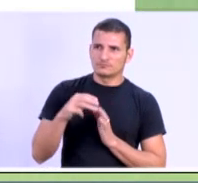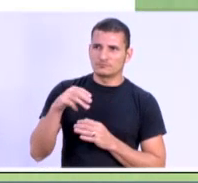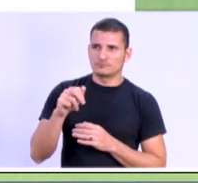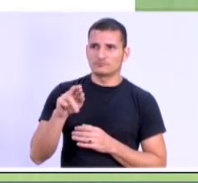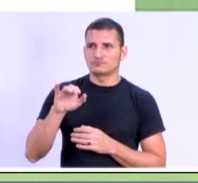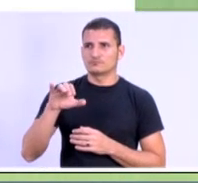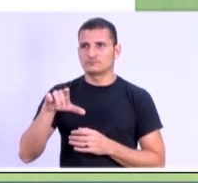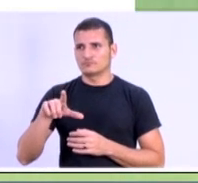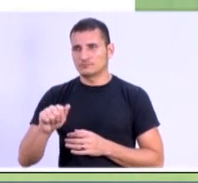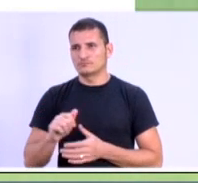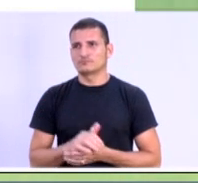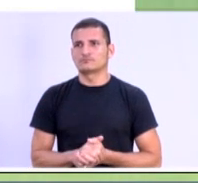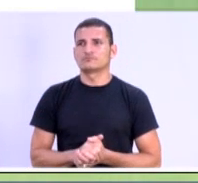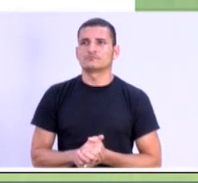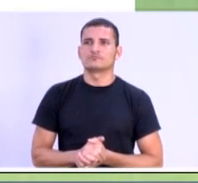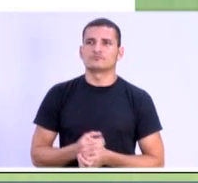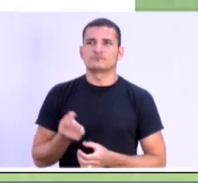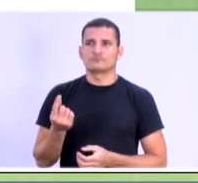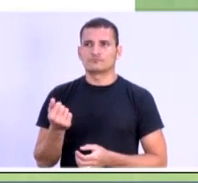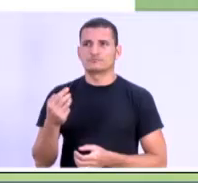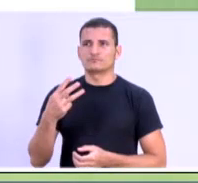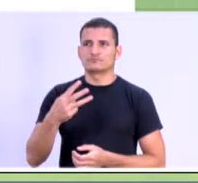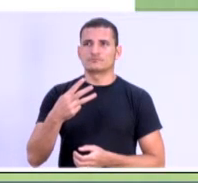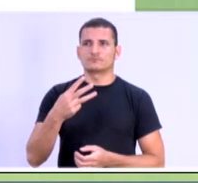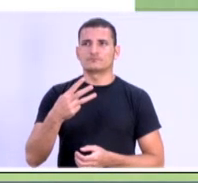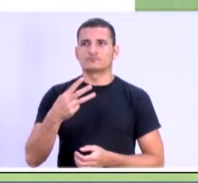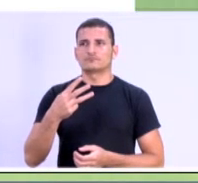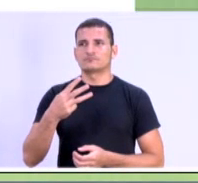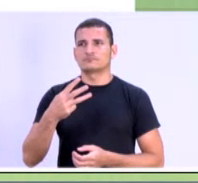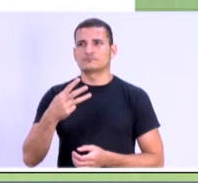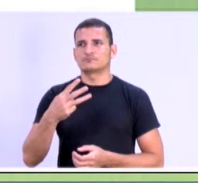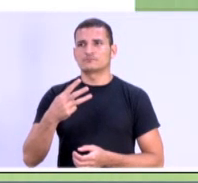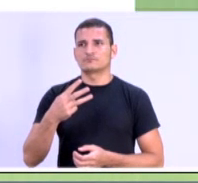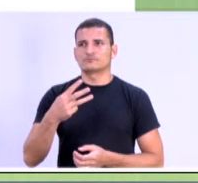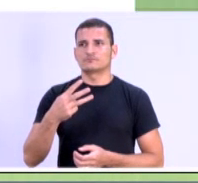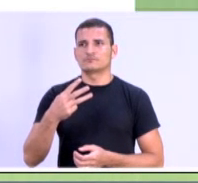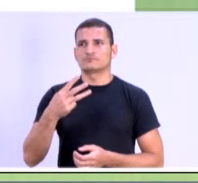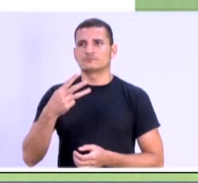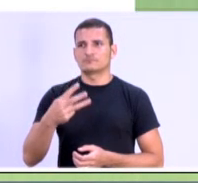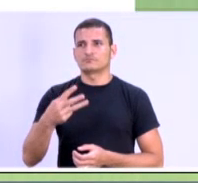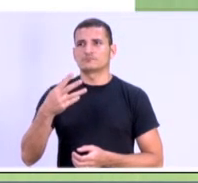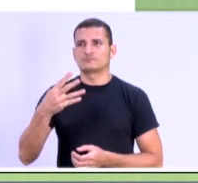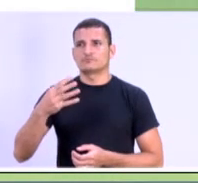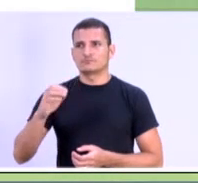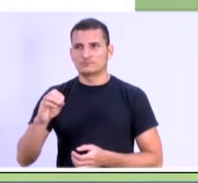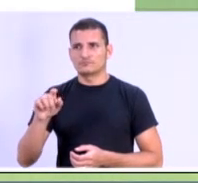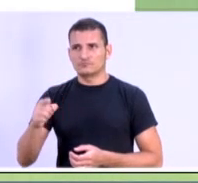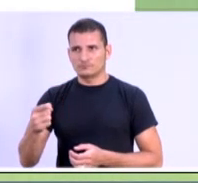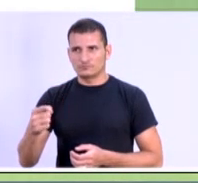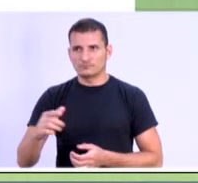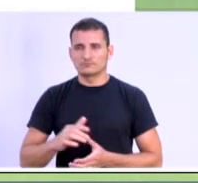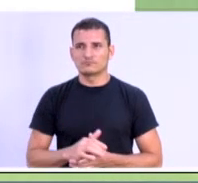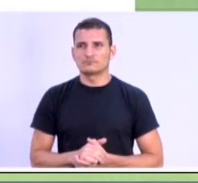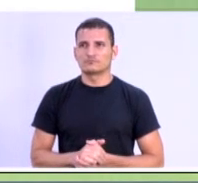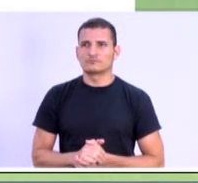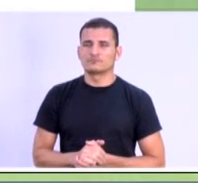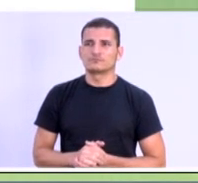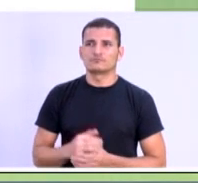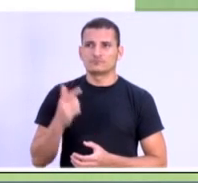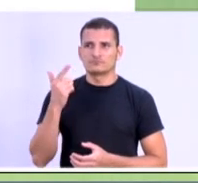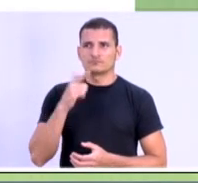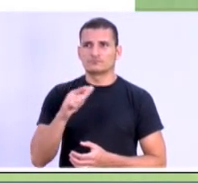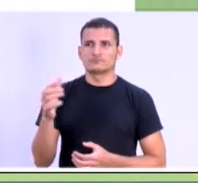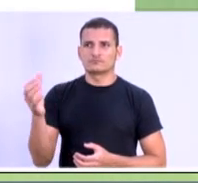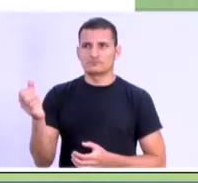saldo dela é de 340 mil reais. Olha aí, Mariela. E por fim, eu vou conseguir fazer o saque. Eu